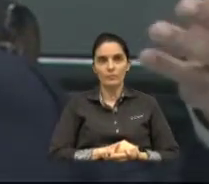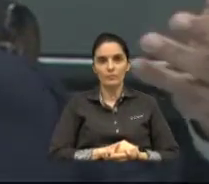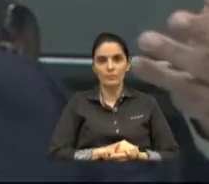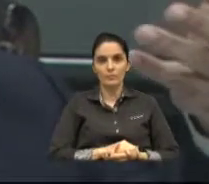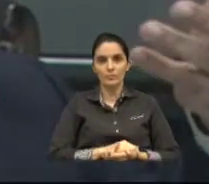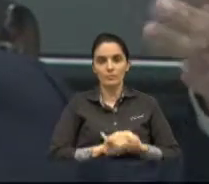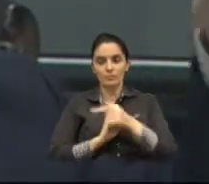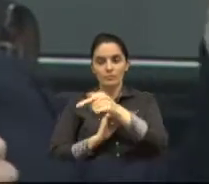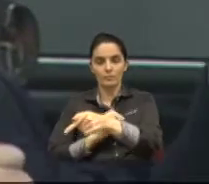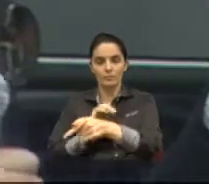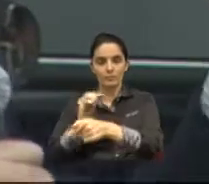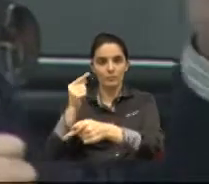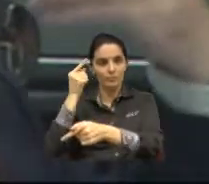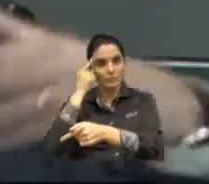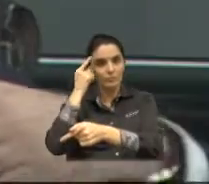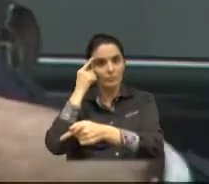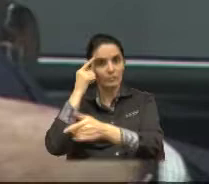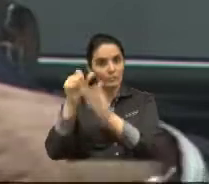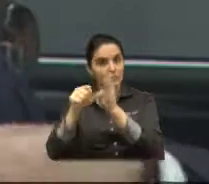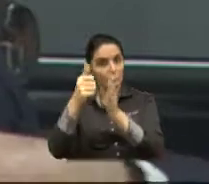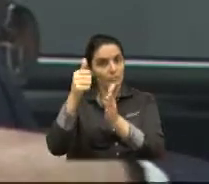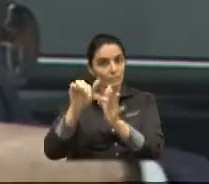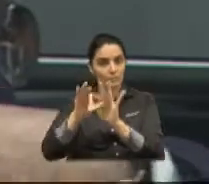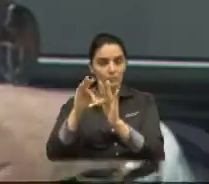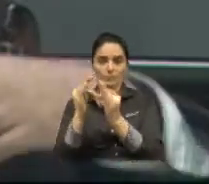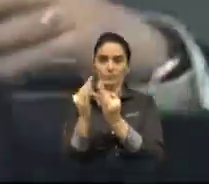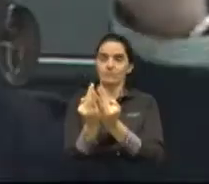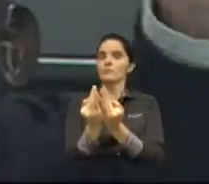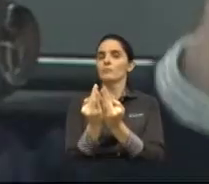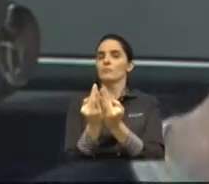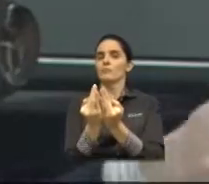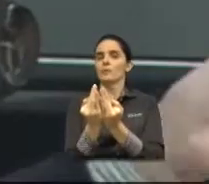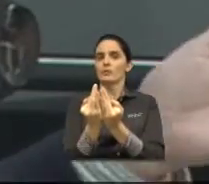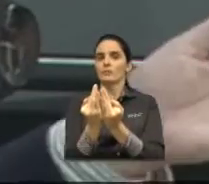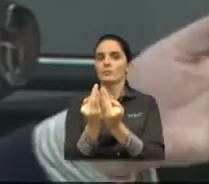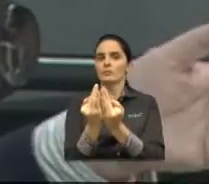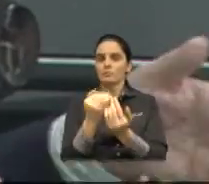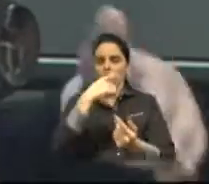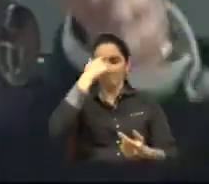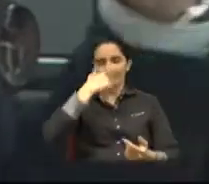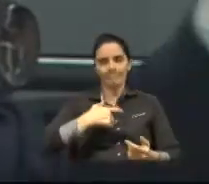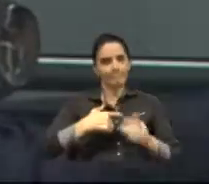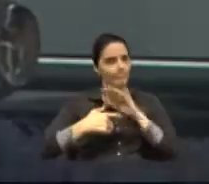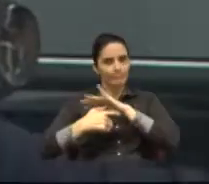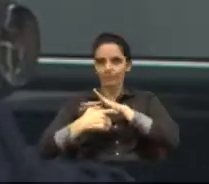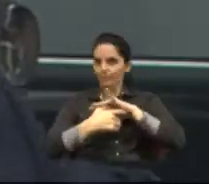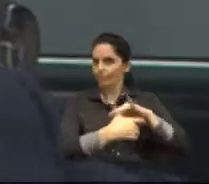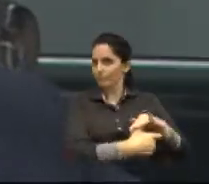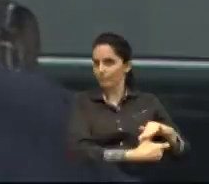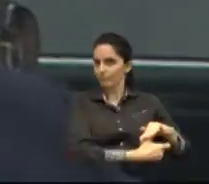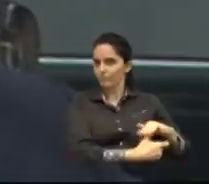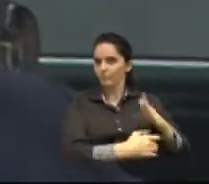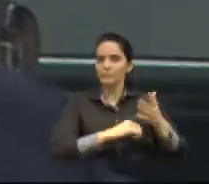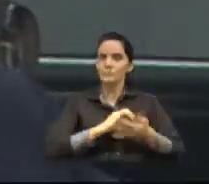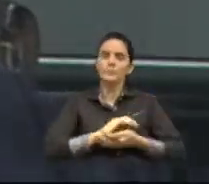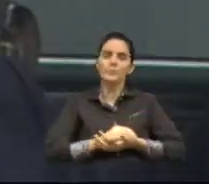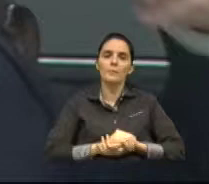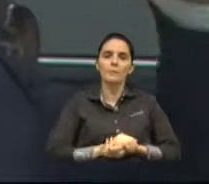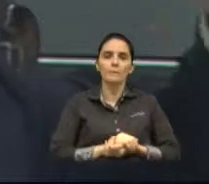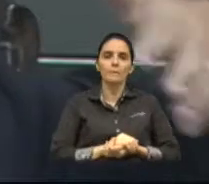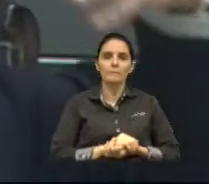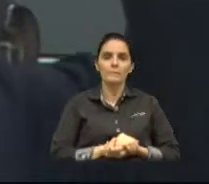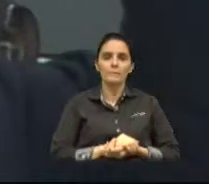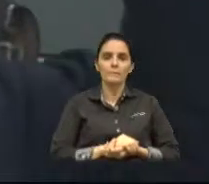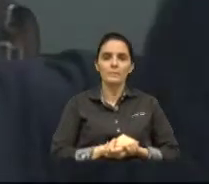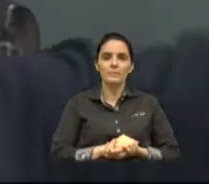primeiro na família do que em si mesmo, no seu sonho e do que o seu objetivo. Mas, assim Deus quis, veio